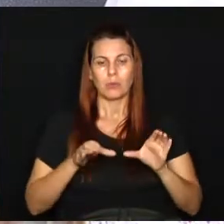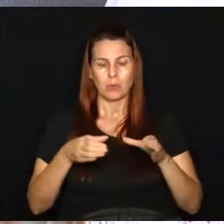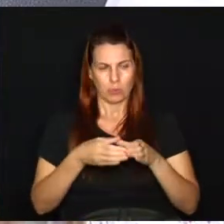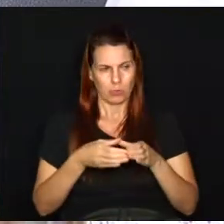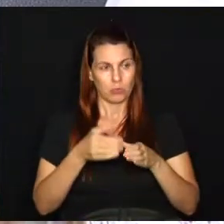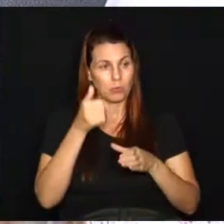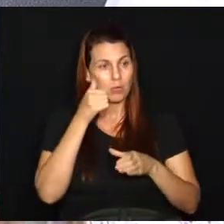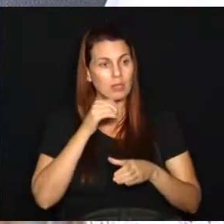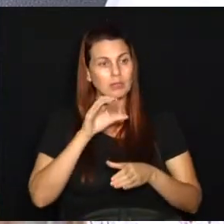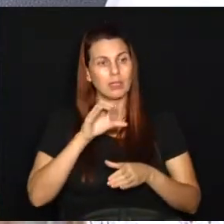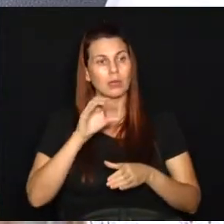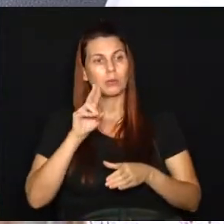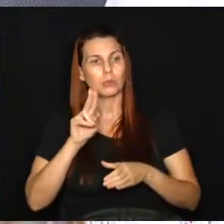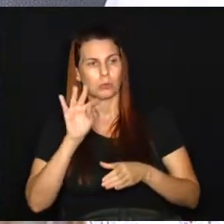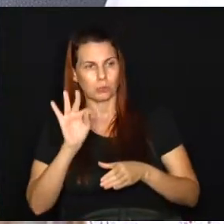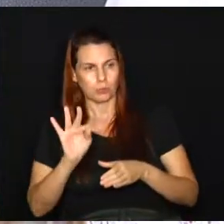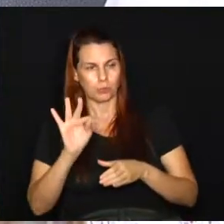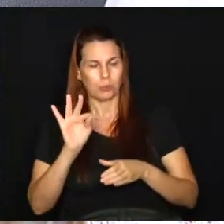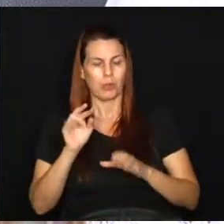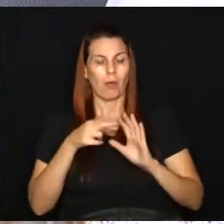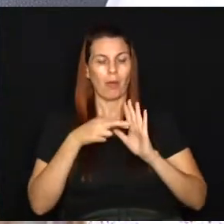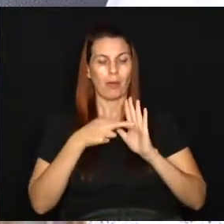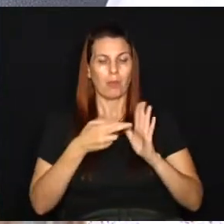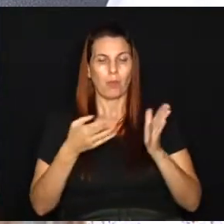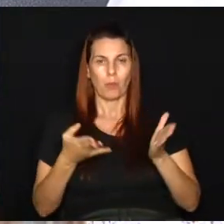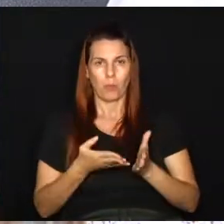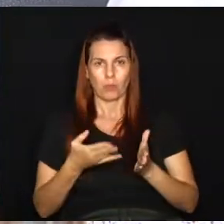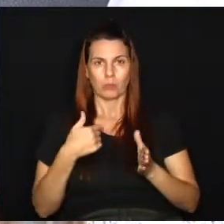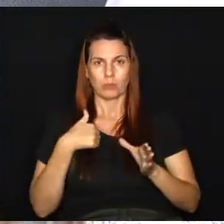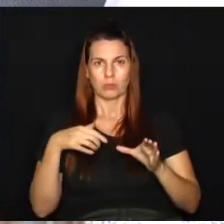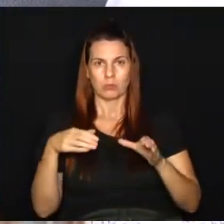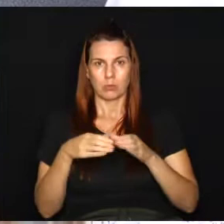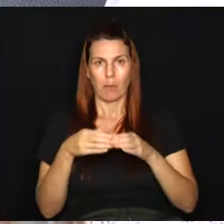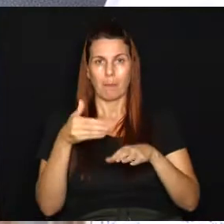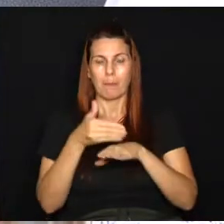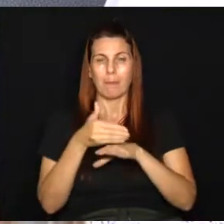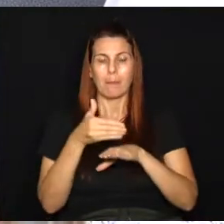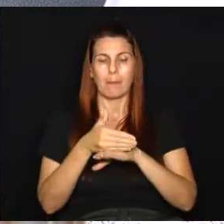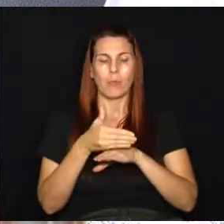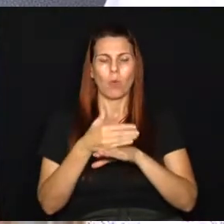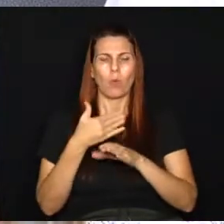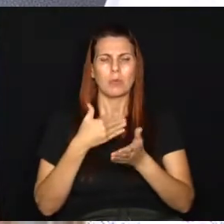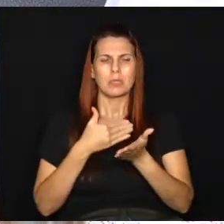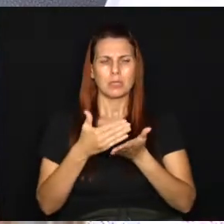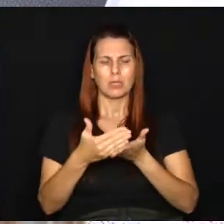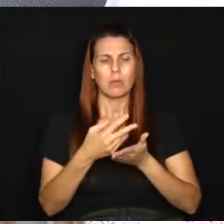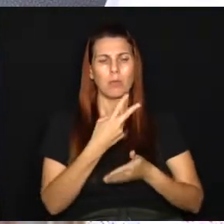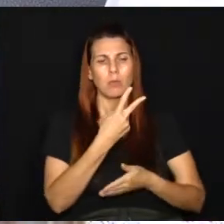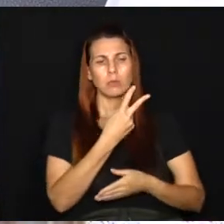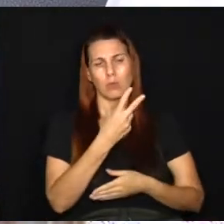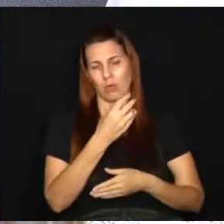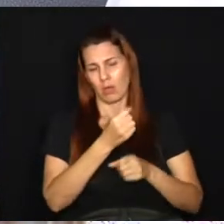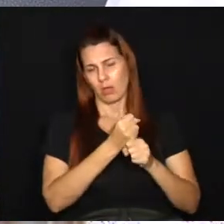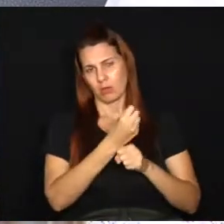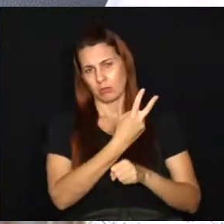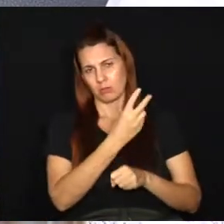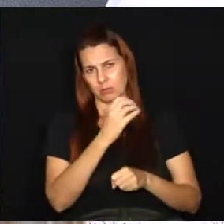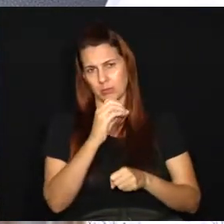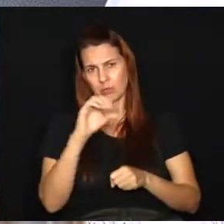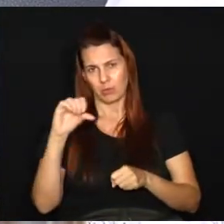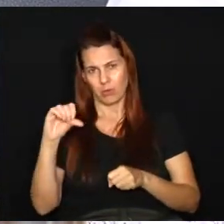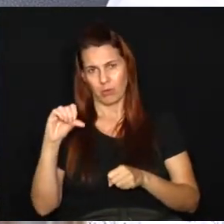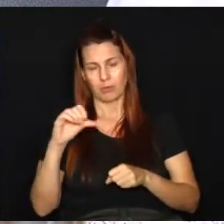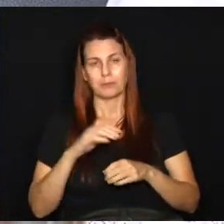CUT. Né, nós estamos nesse coletivo desde 2009. A subsede da